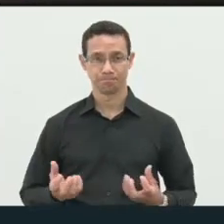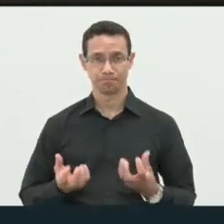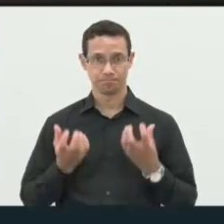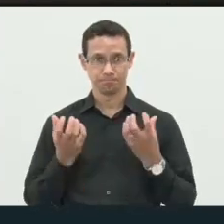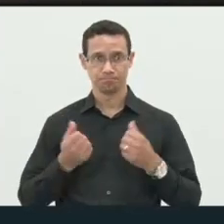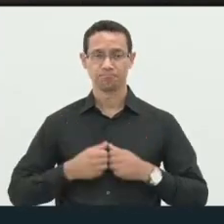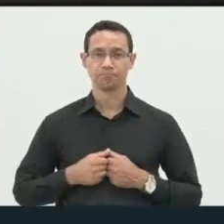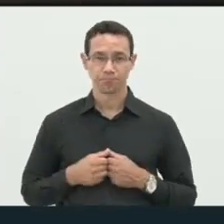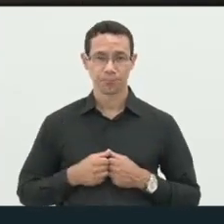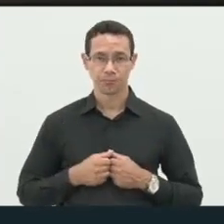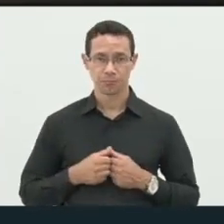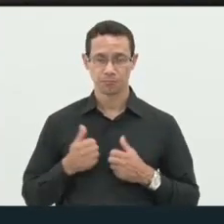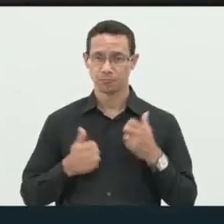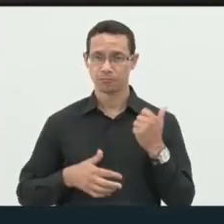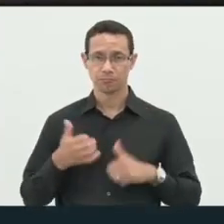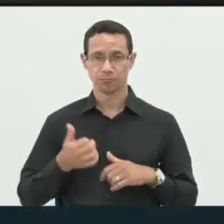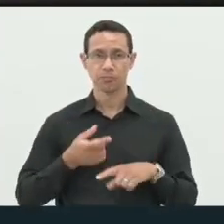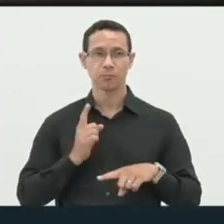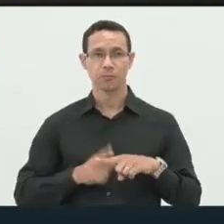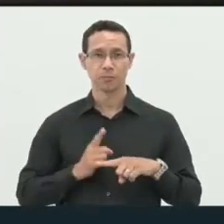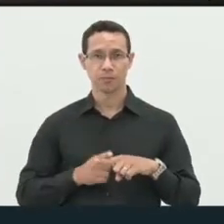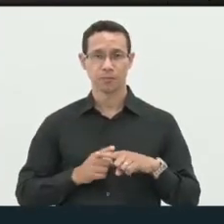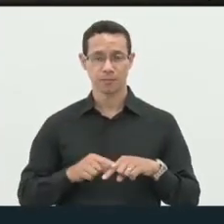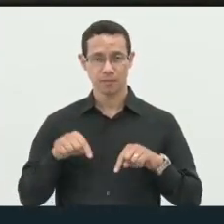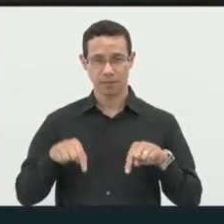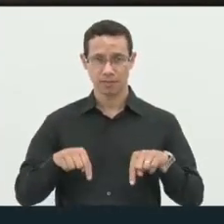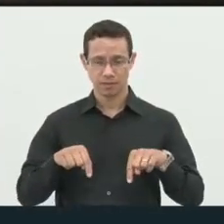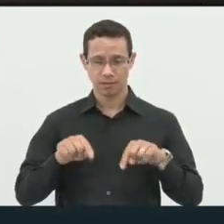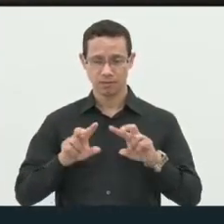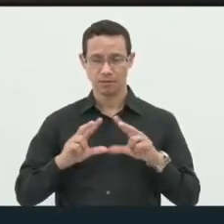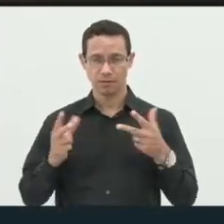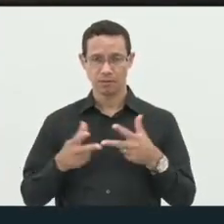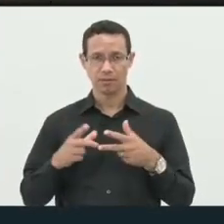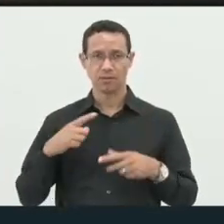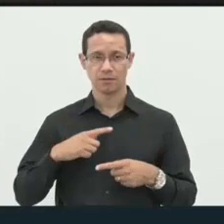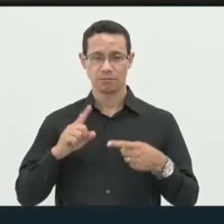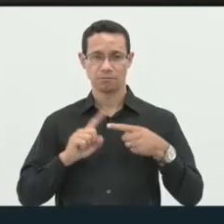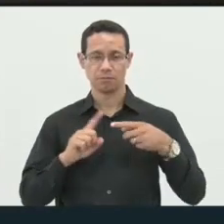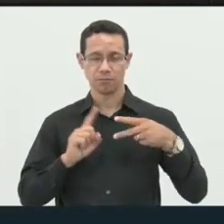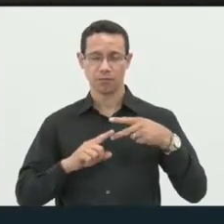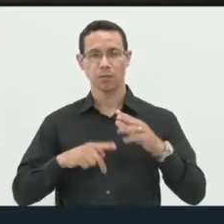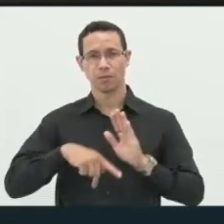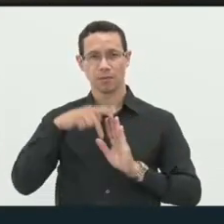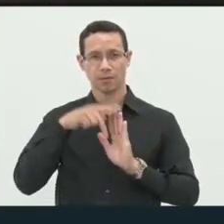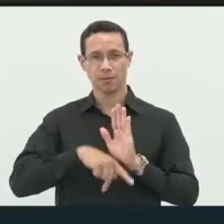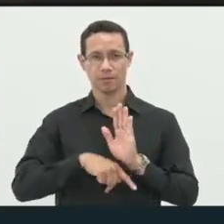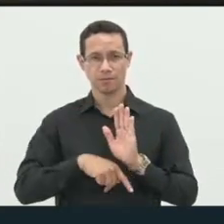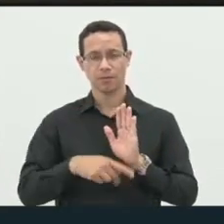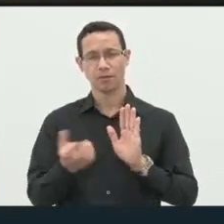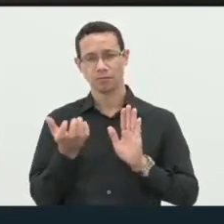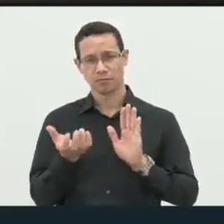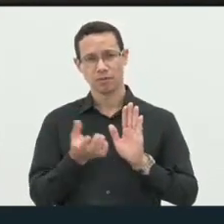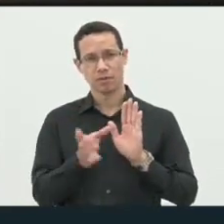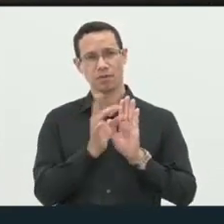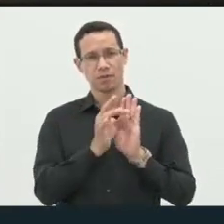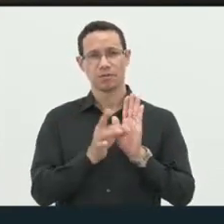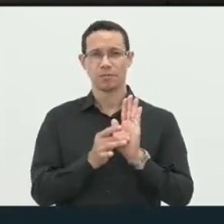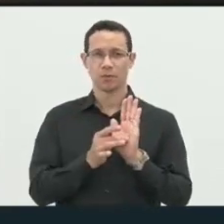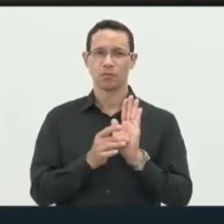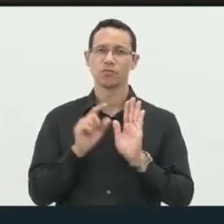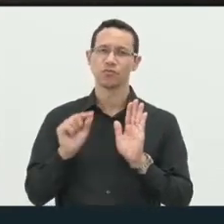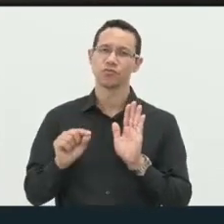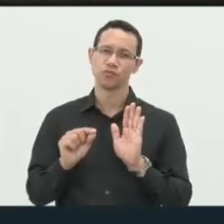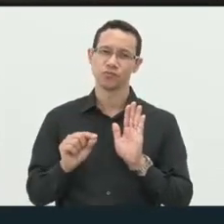Nós temos dois projetos que eu espero que venham para pauta que é o